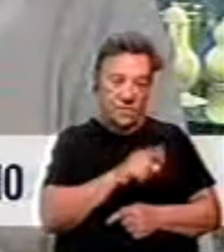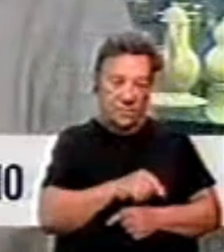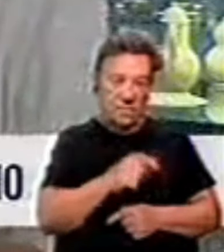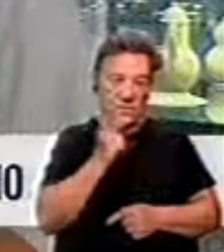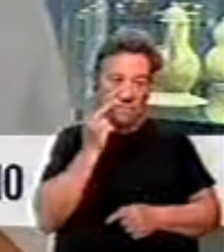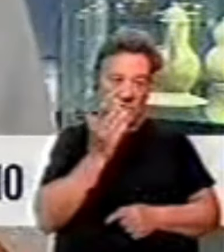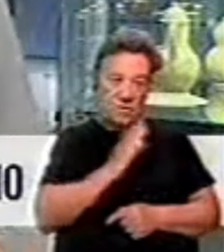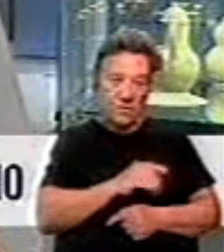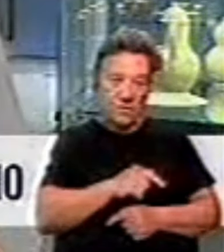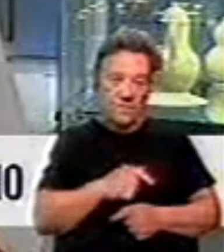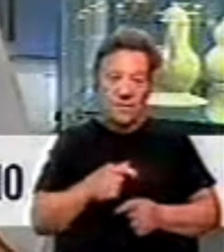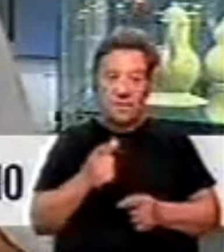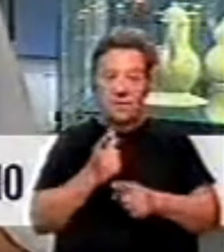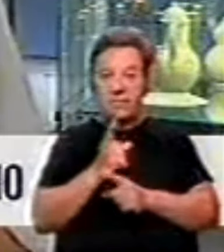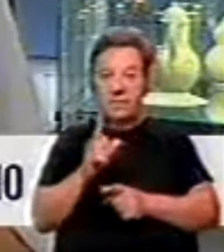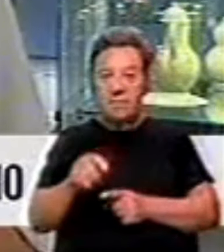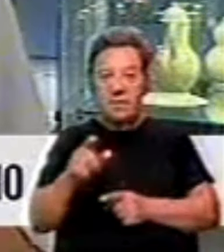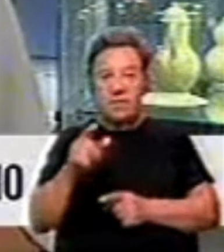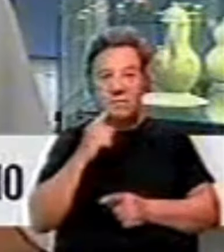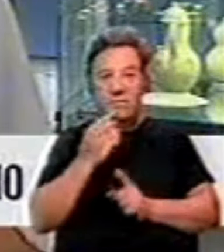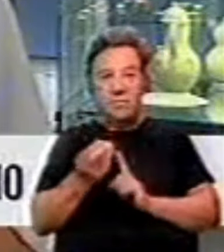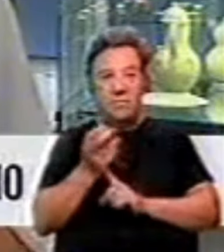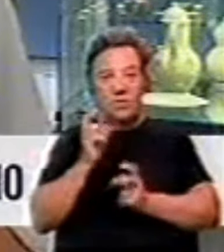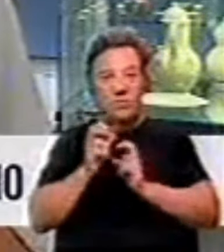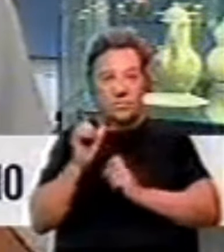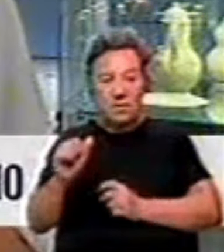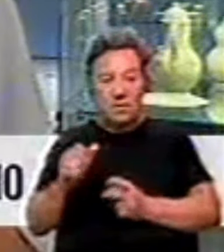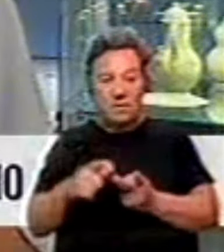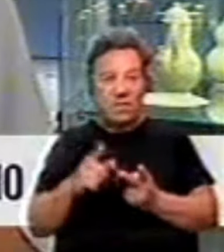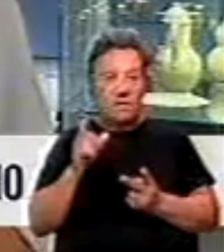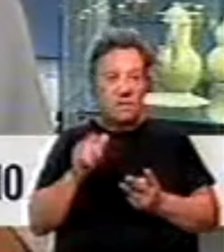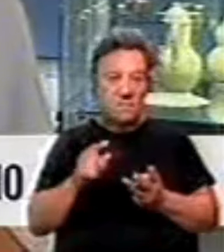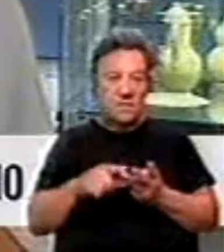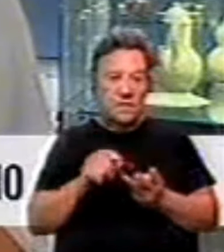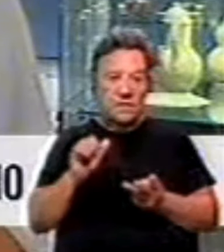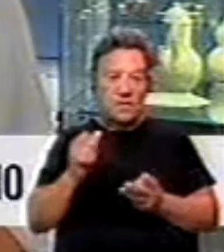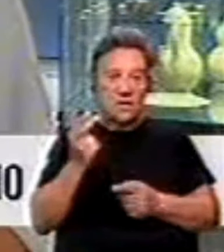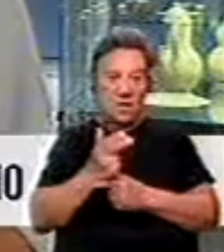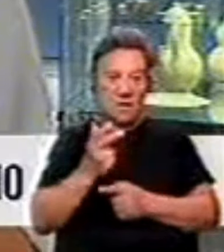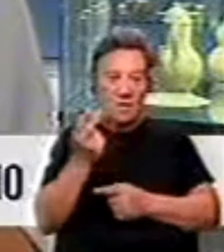Porto, onde viveu, quer também sobre o património industrial e também